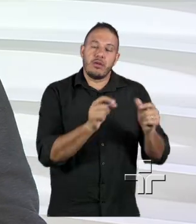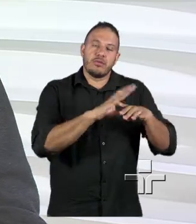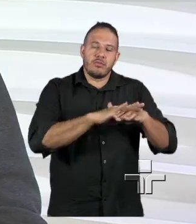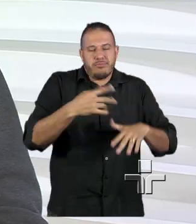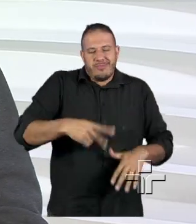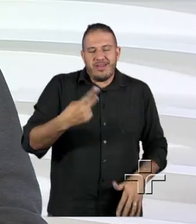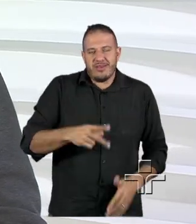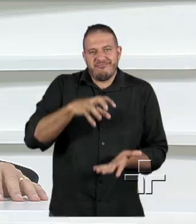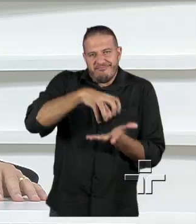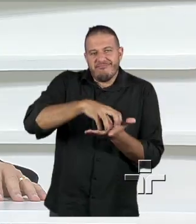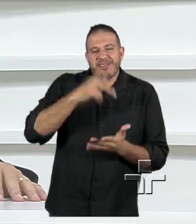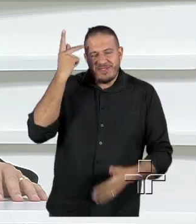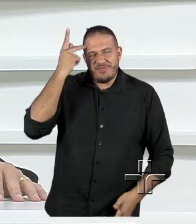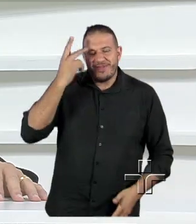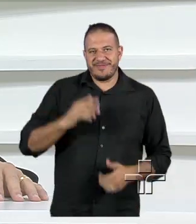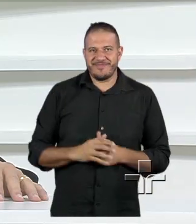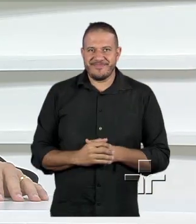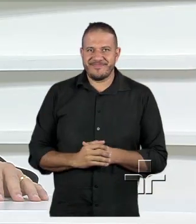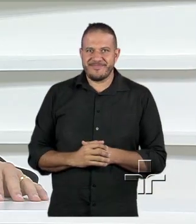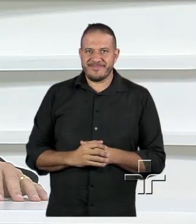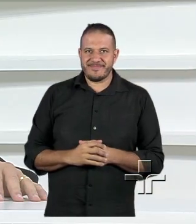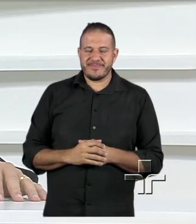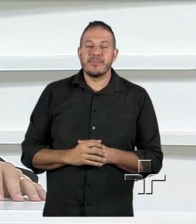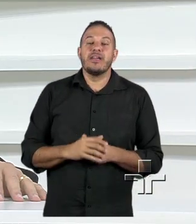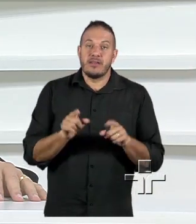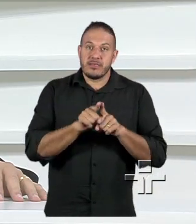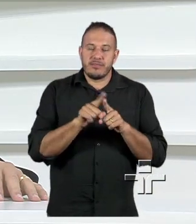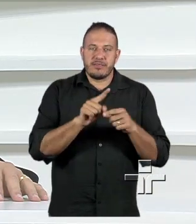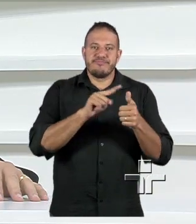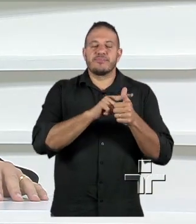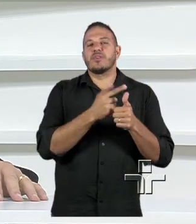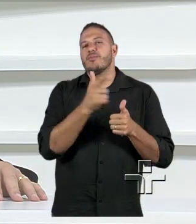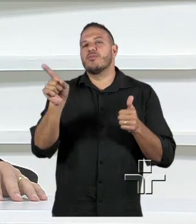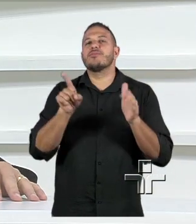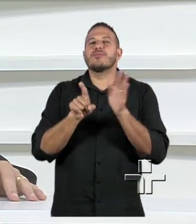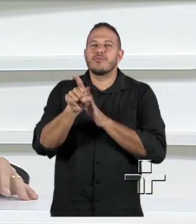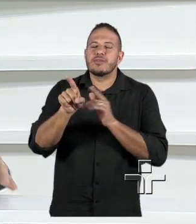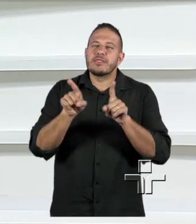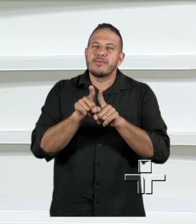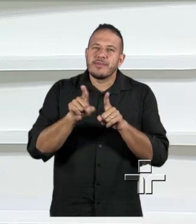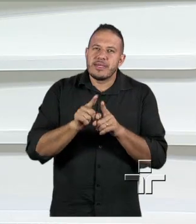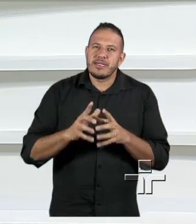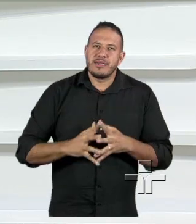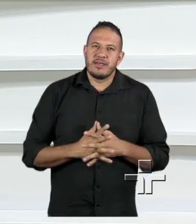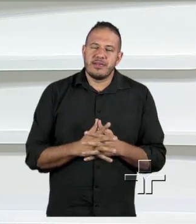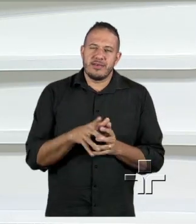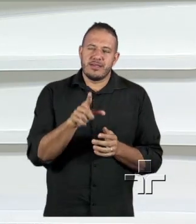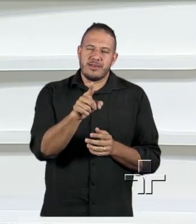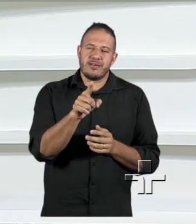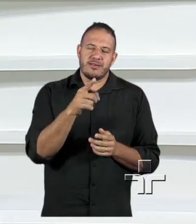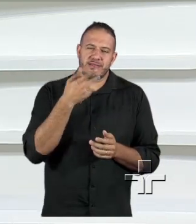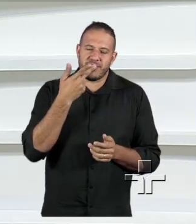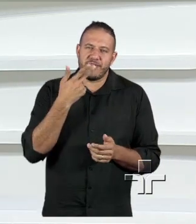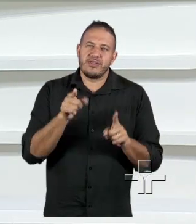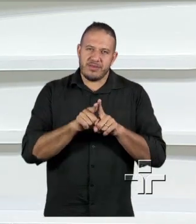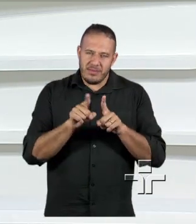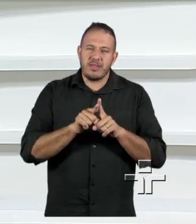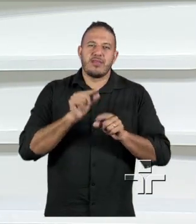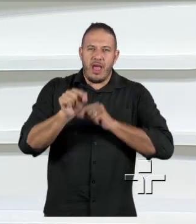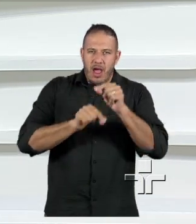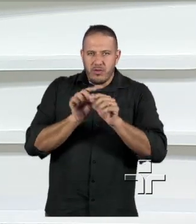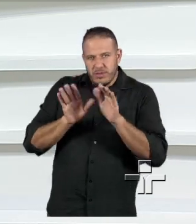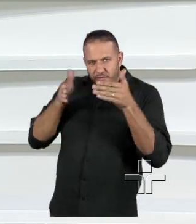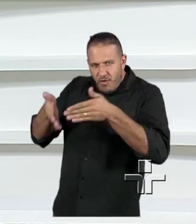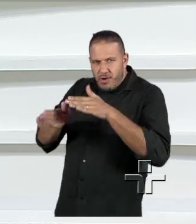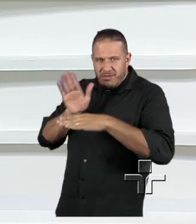Paulo. E uma outra questão também, você está falando da causa da